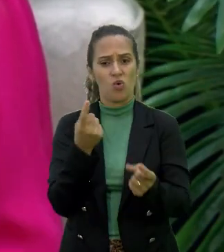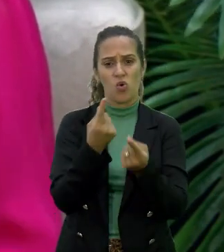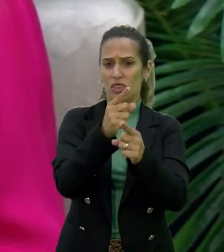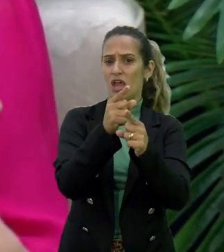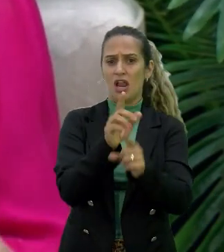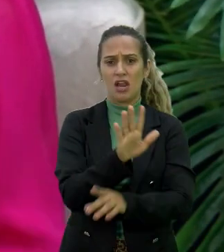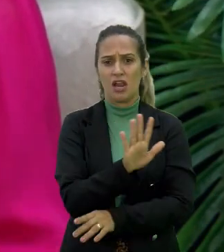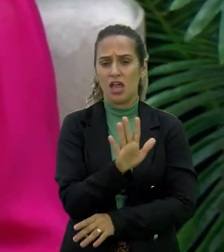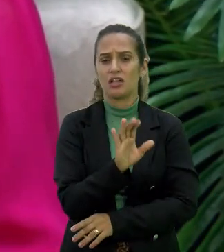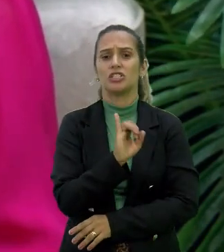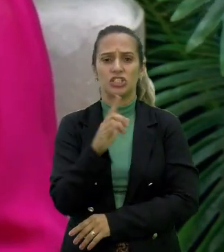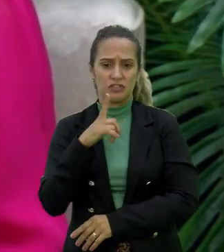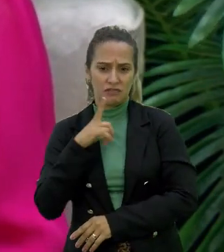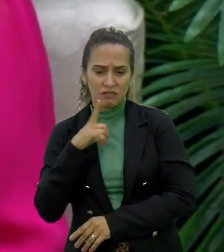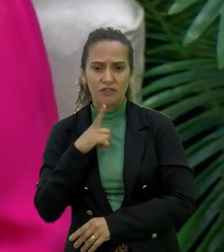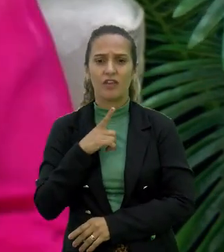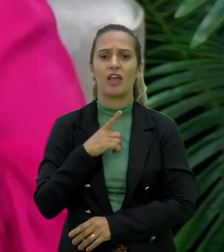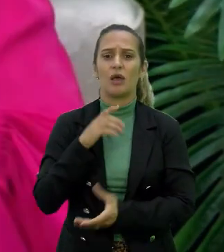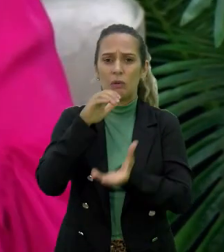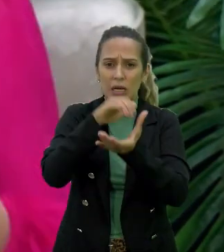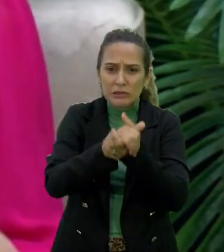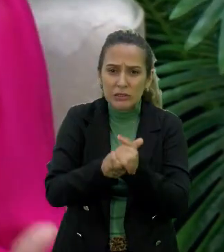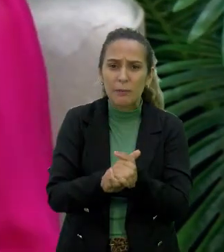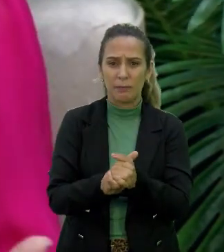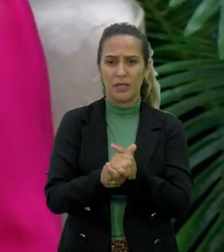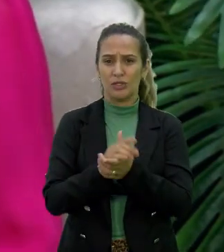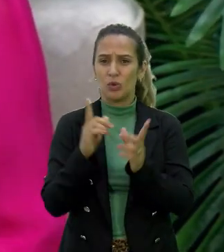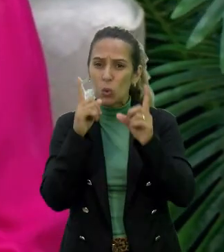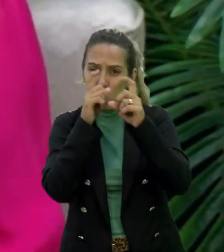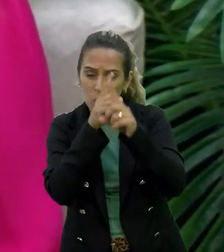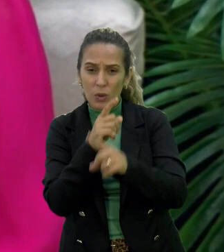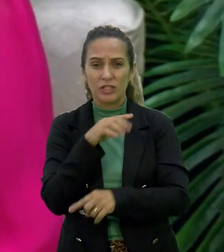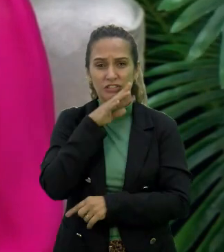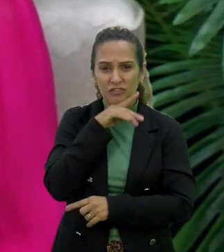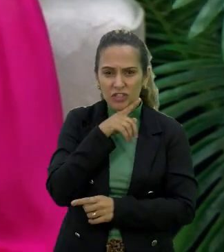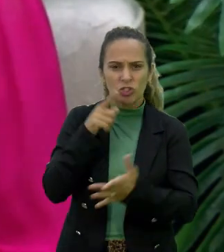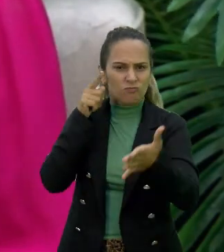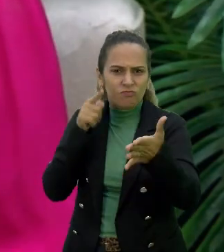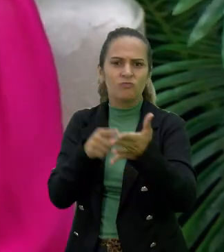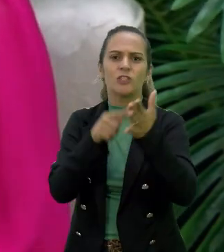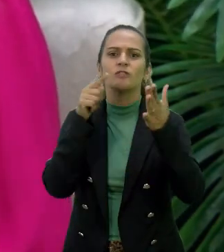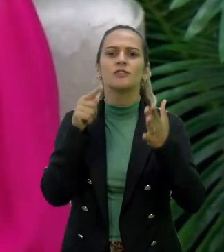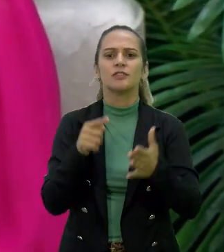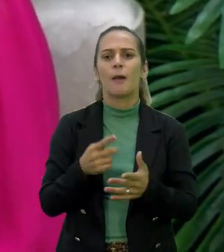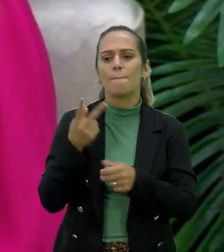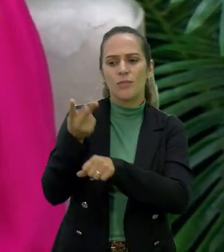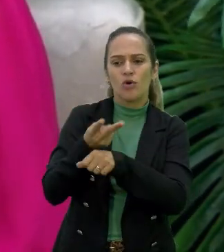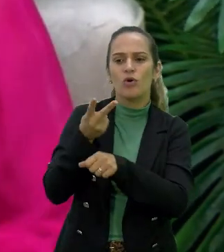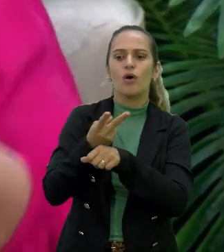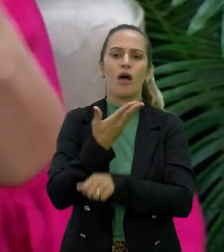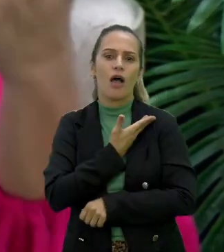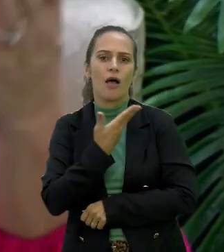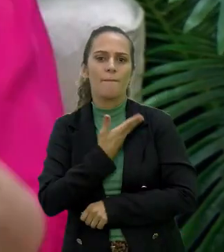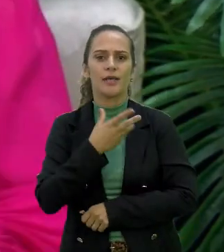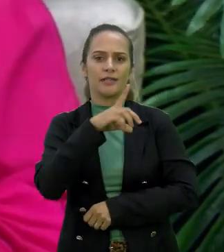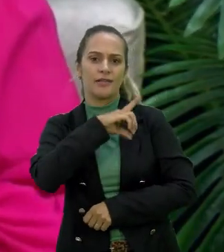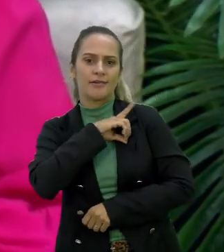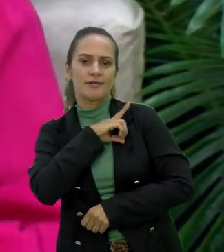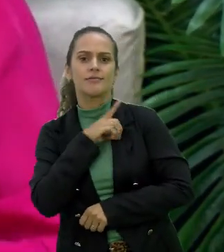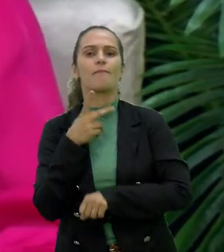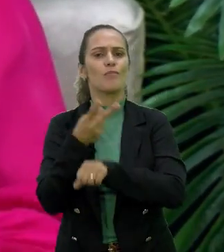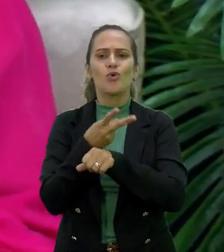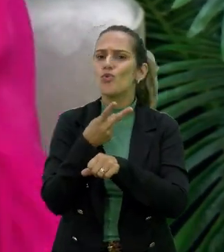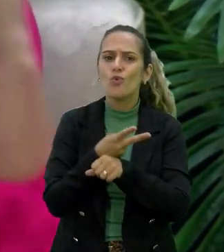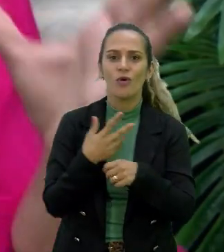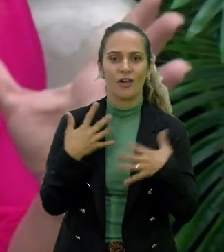o contrário se tiver um relacionamento abusivo denuncia ninguém precisa passar por isso procura um amigo procura a delegacia